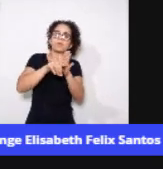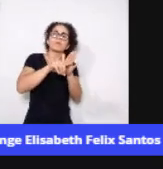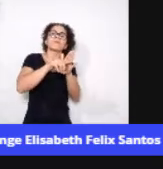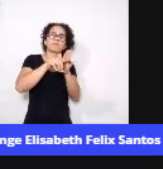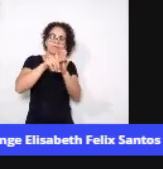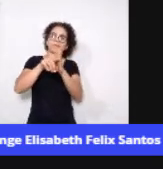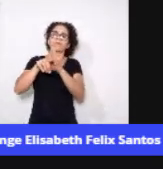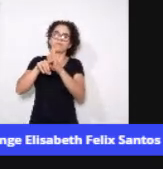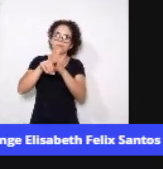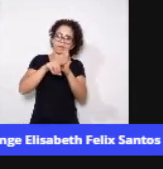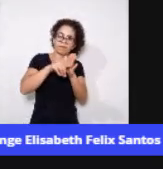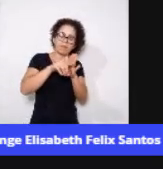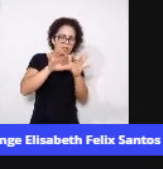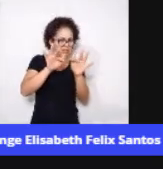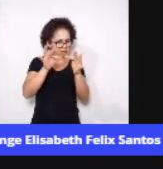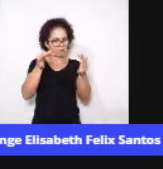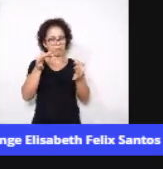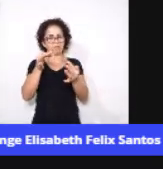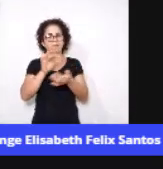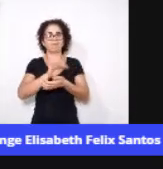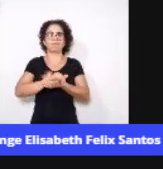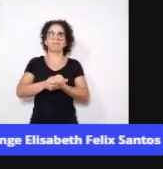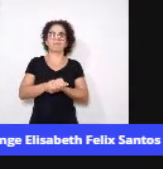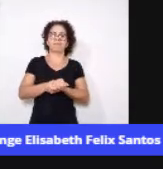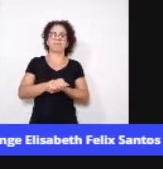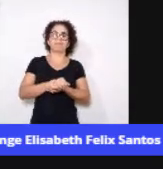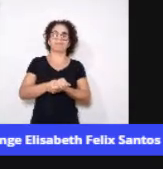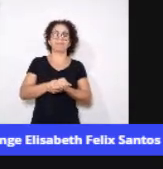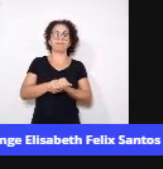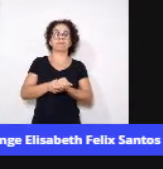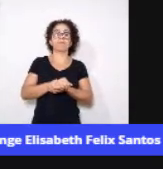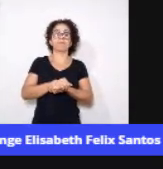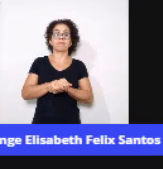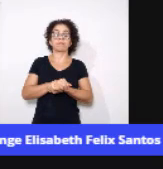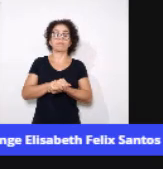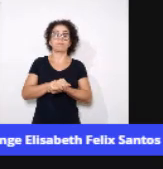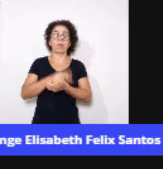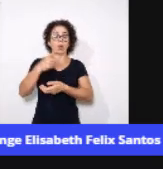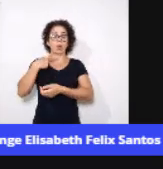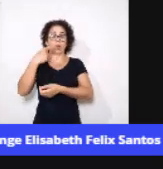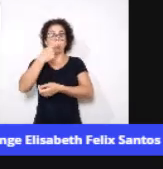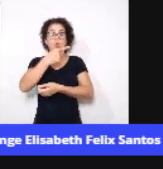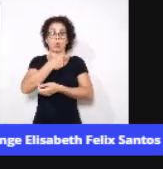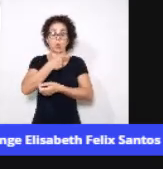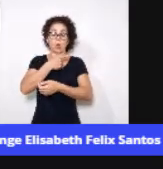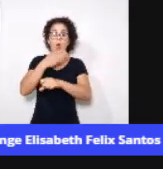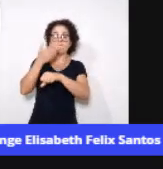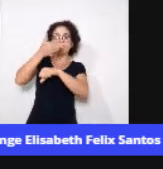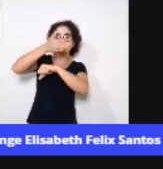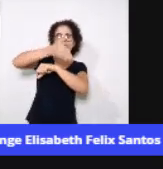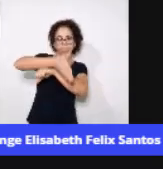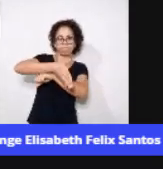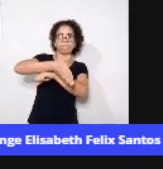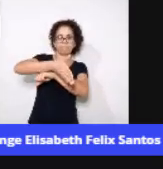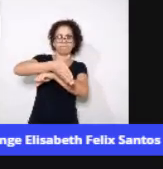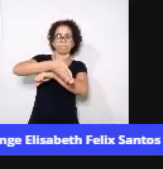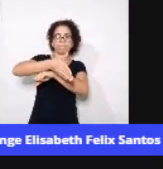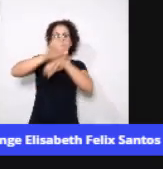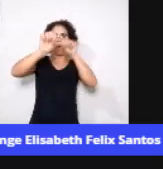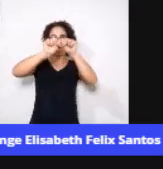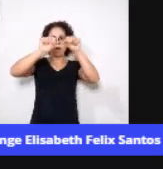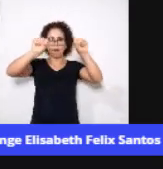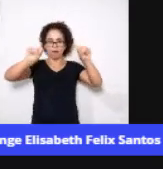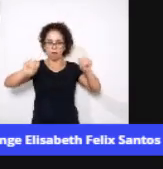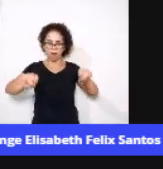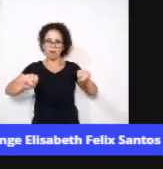Aula. Muito simples, não? Basta, então, que nós acessamos essa plataforma